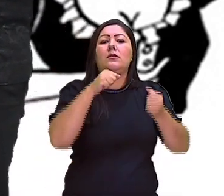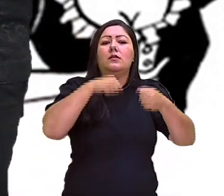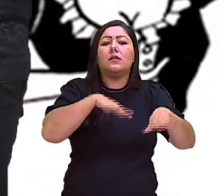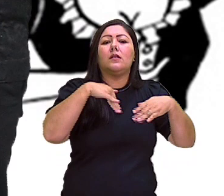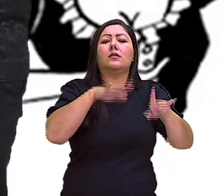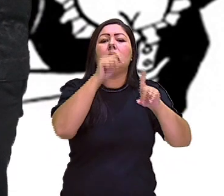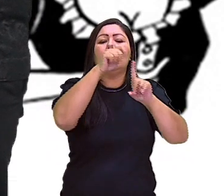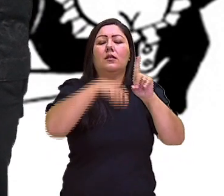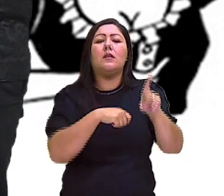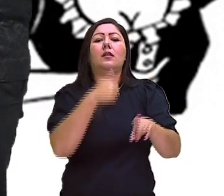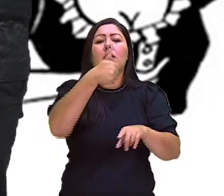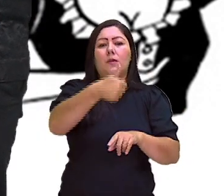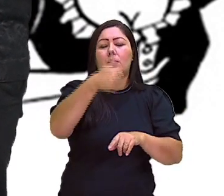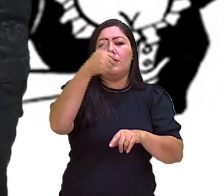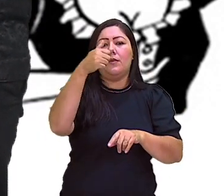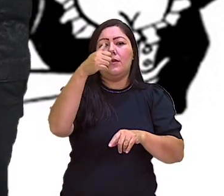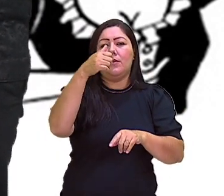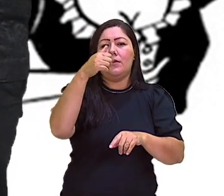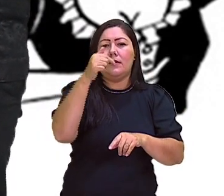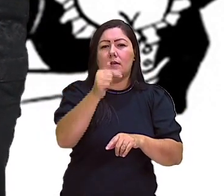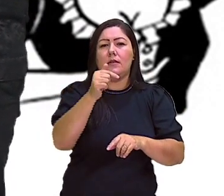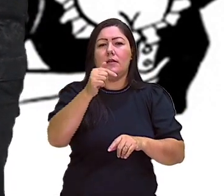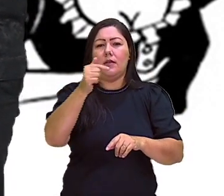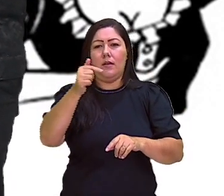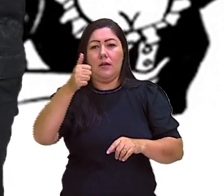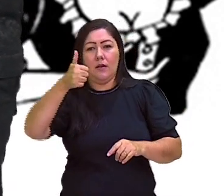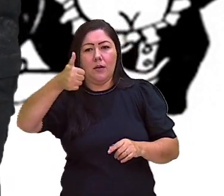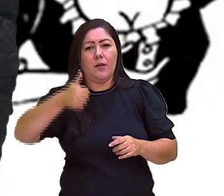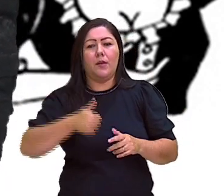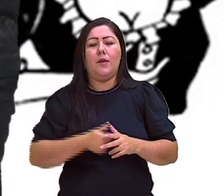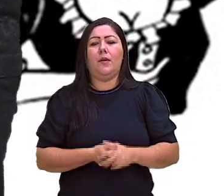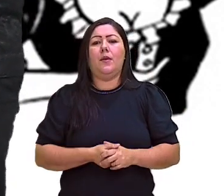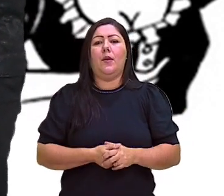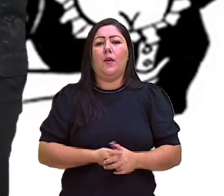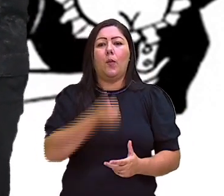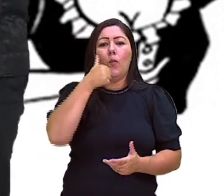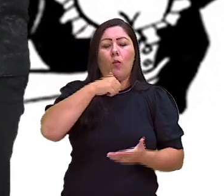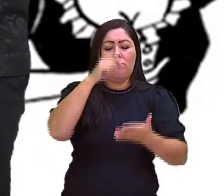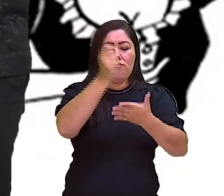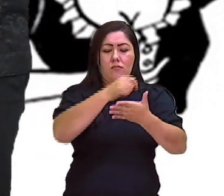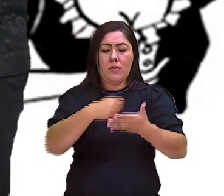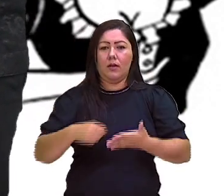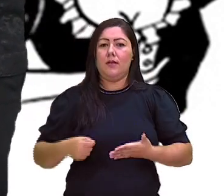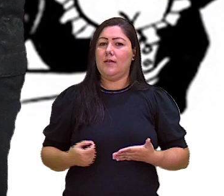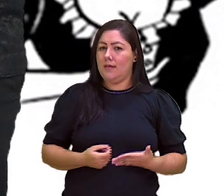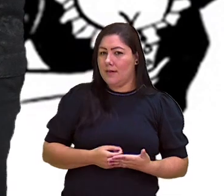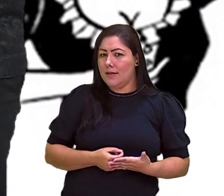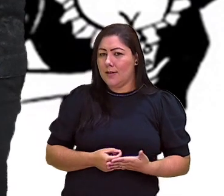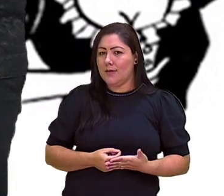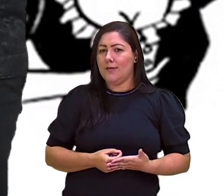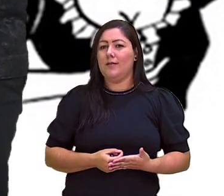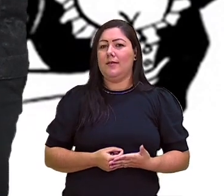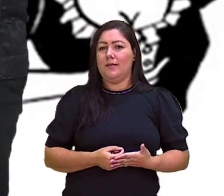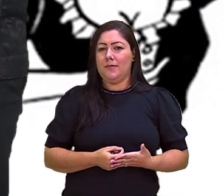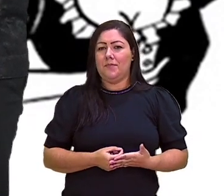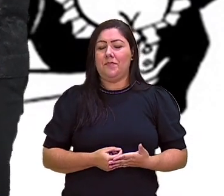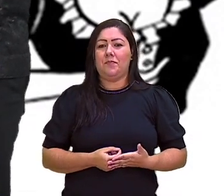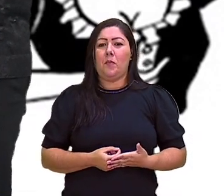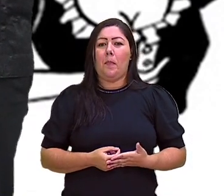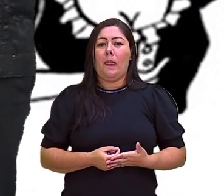1791 pela escritora Marie Gouze, conhecida como Olympe de